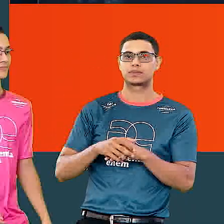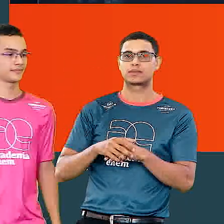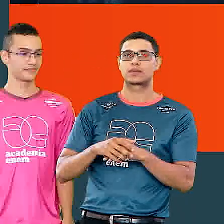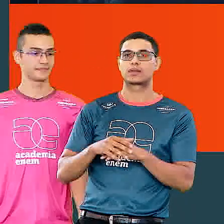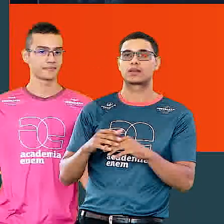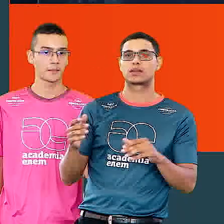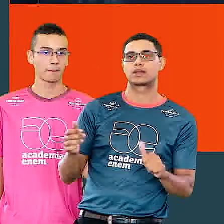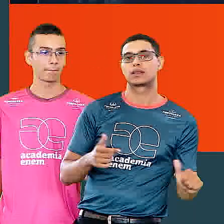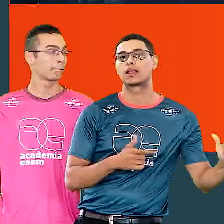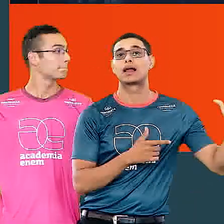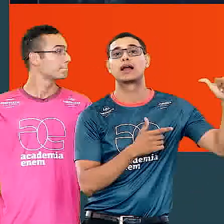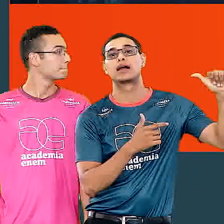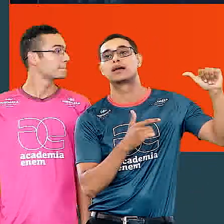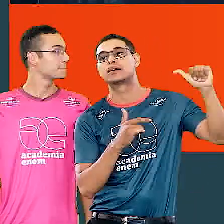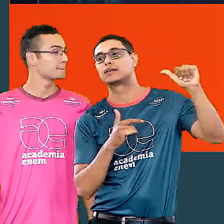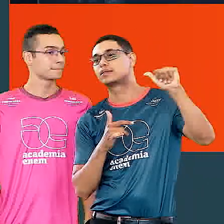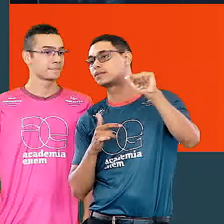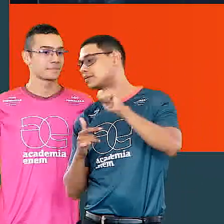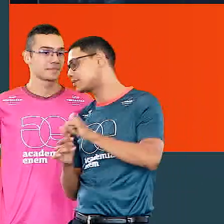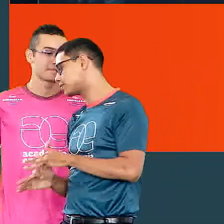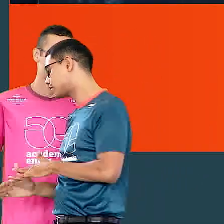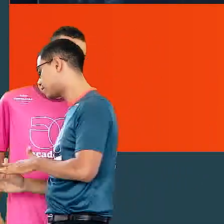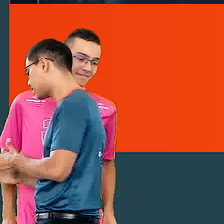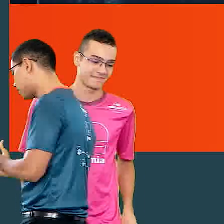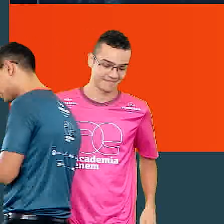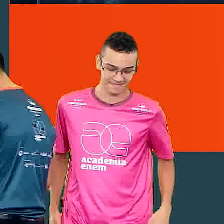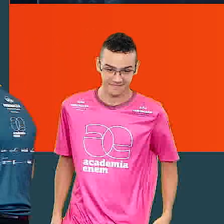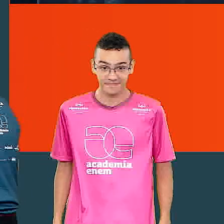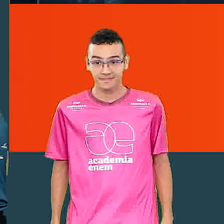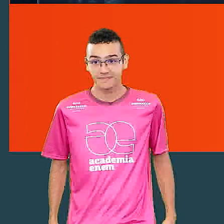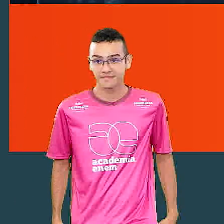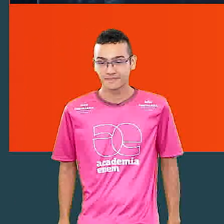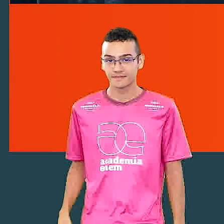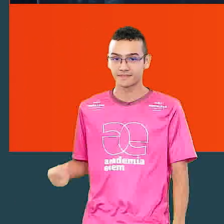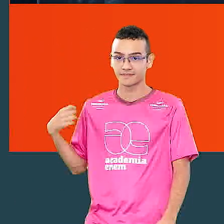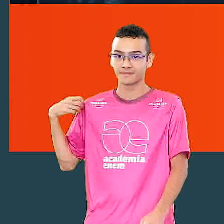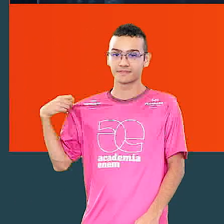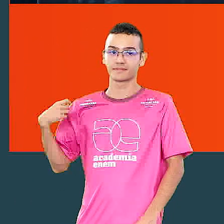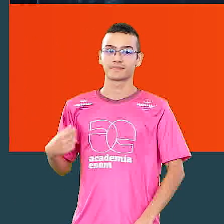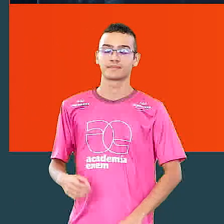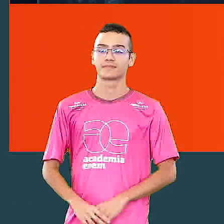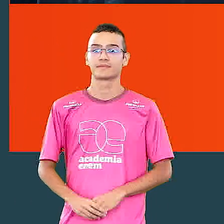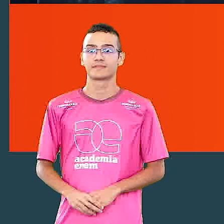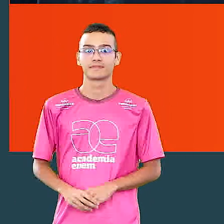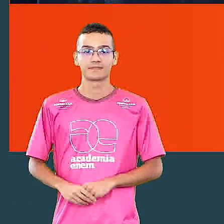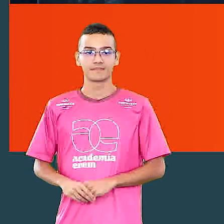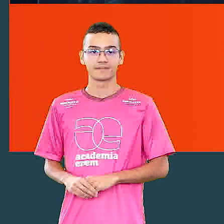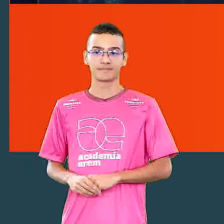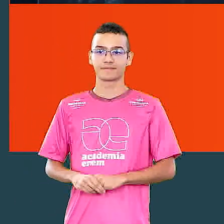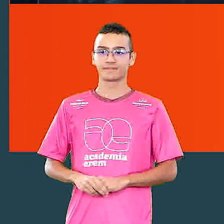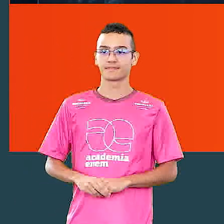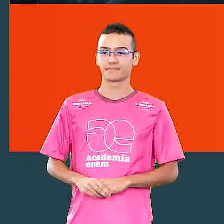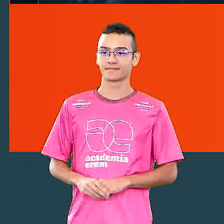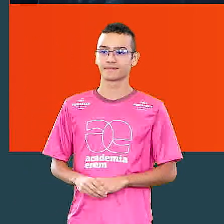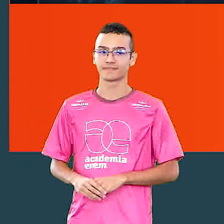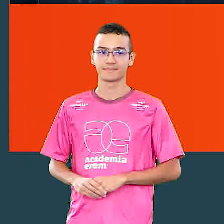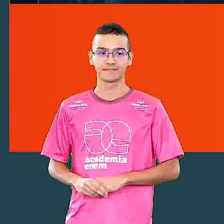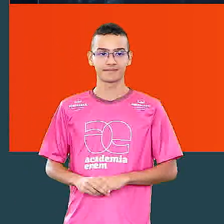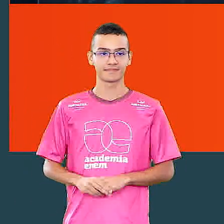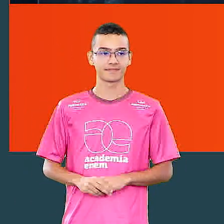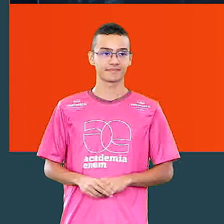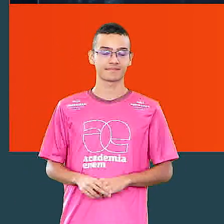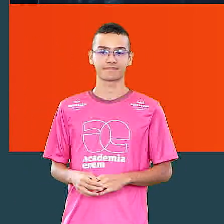o A? Obrigado, viu? O Pix está garantido para vocês também, tá certo? Tá aí, vai mandando a conta aí que a gente